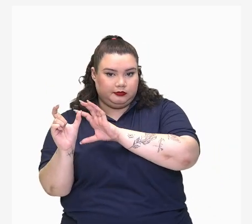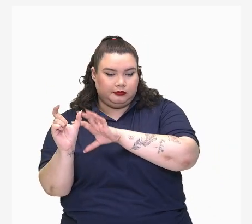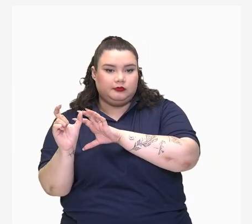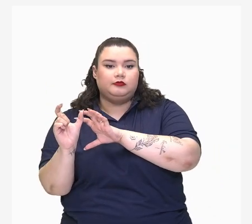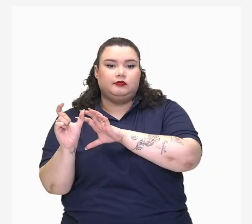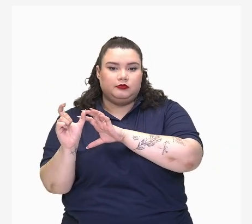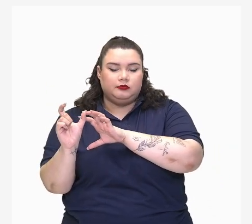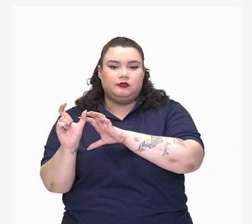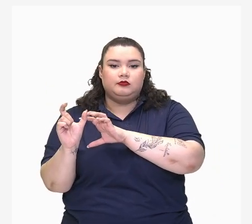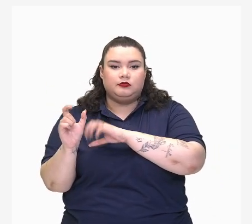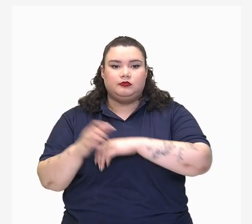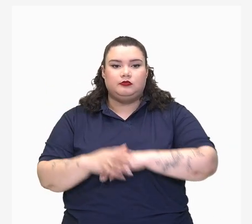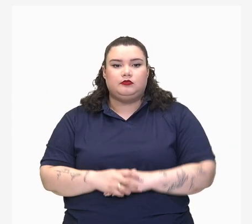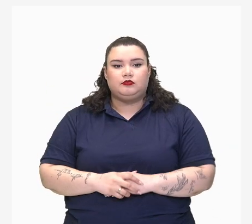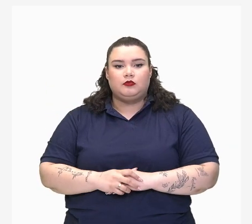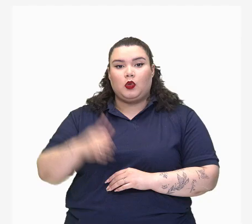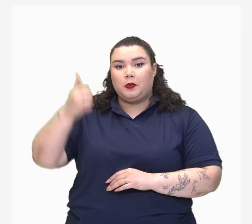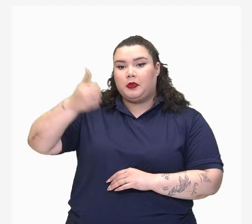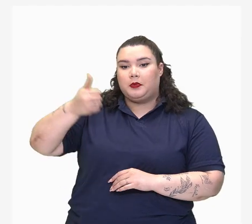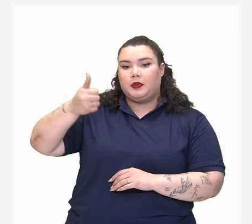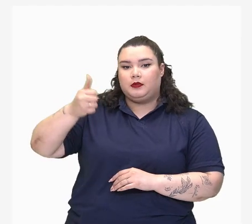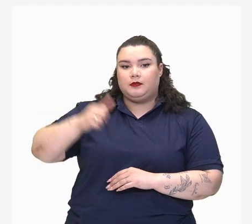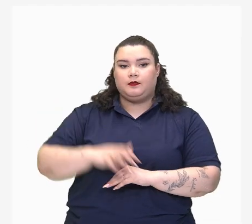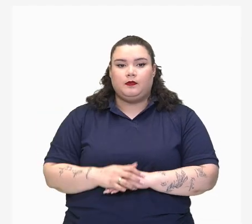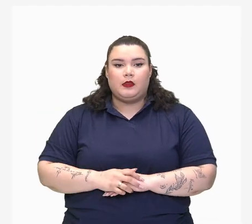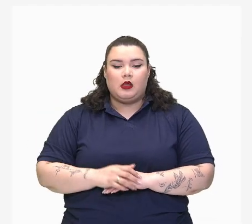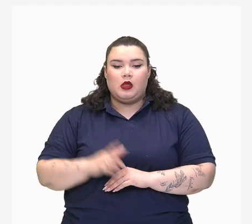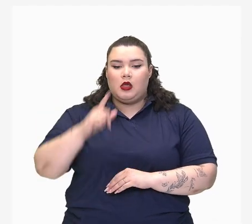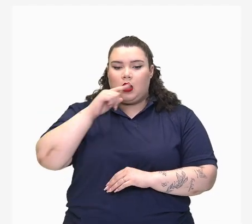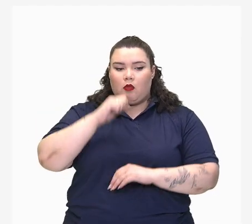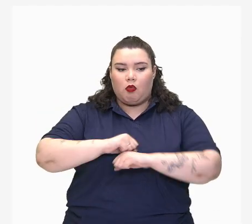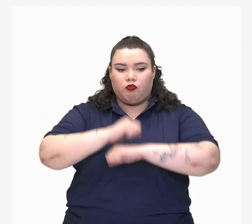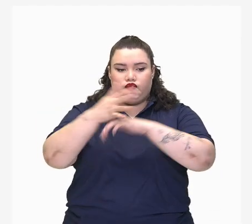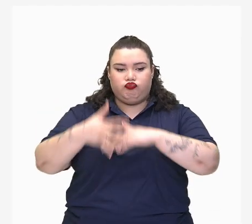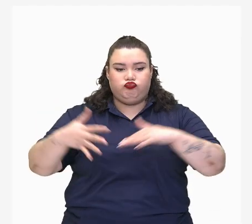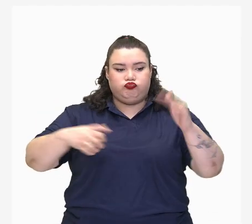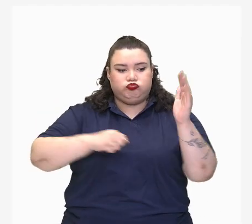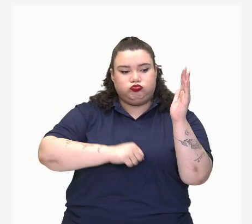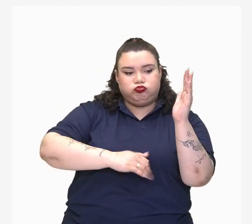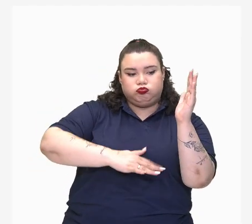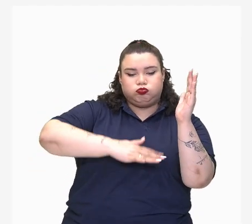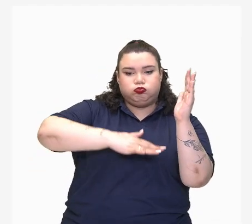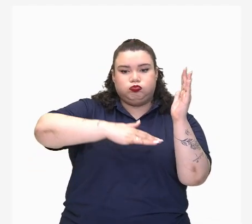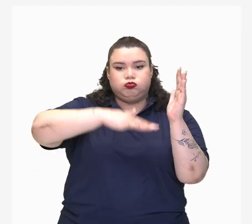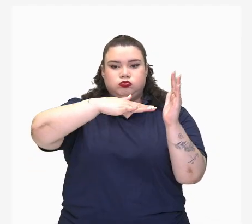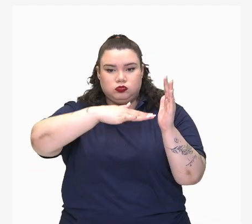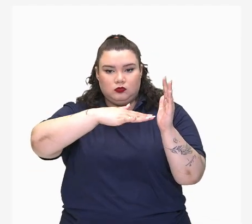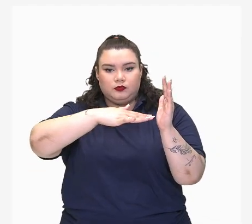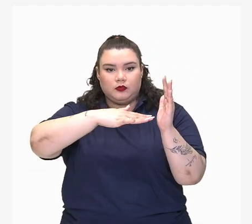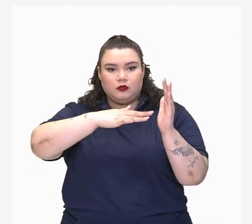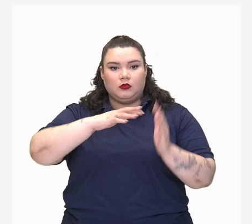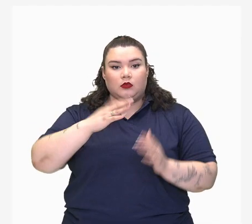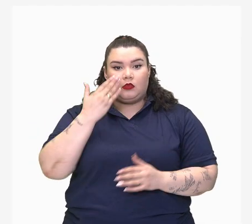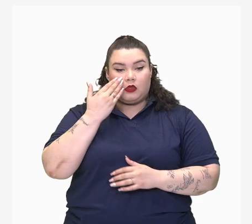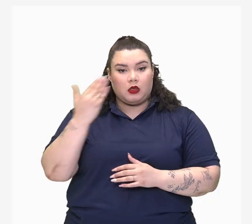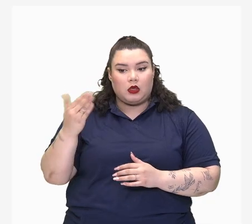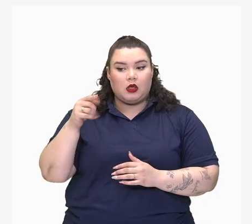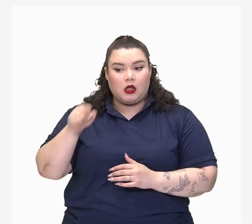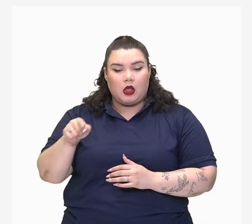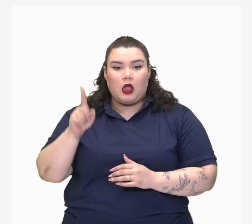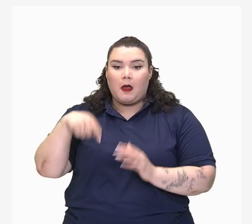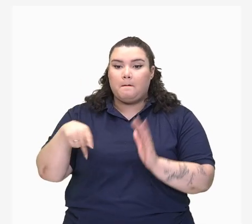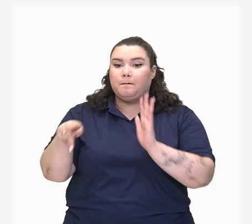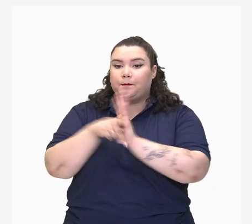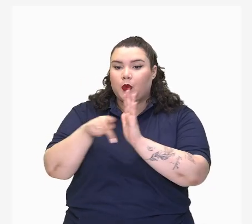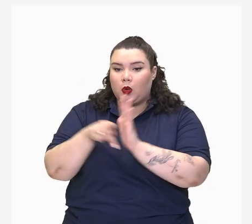Denotativo, temos aí o número 1. O rio está cheio. Esse sentido, ele trabalha o sentido